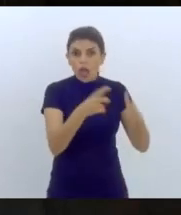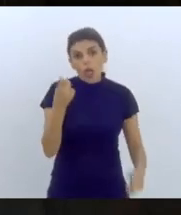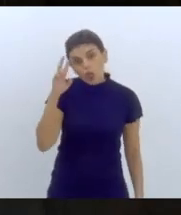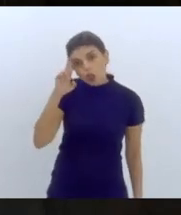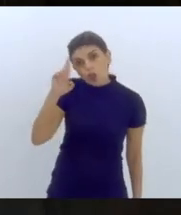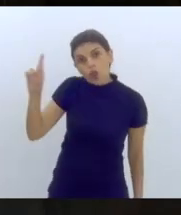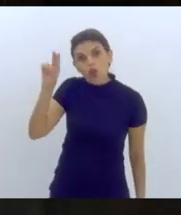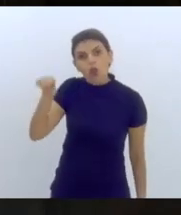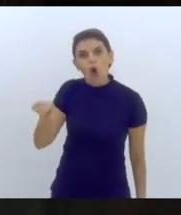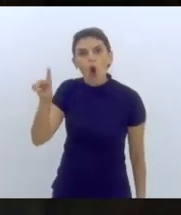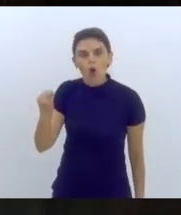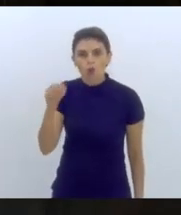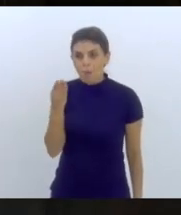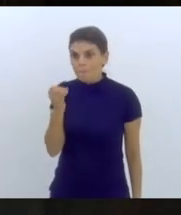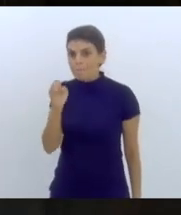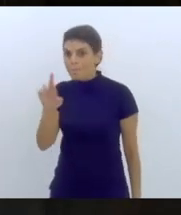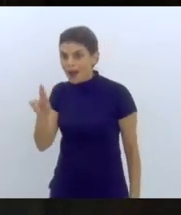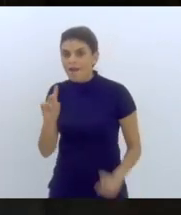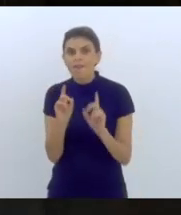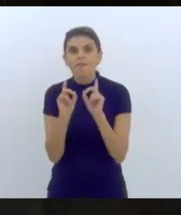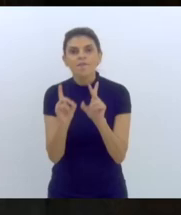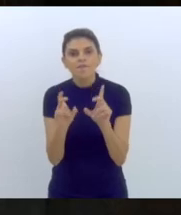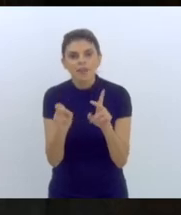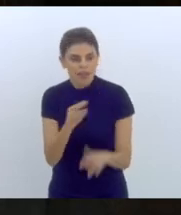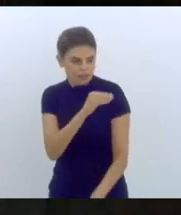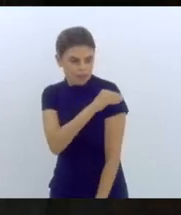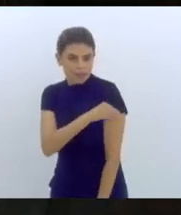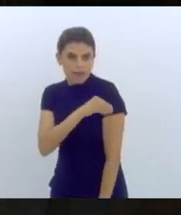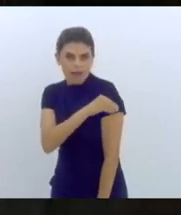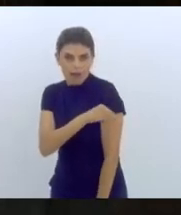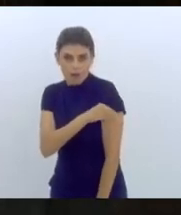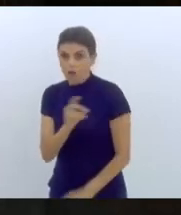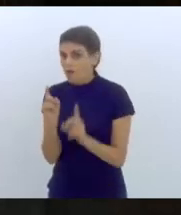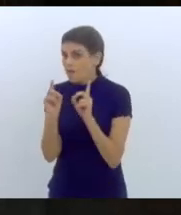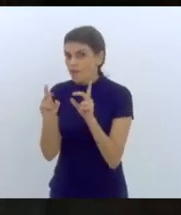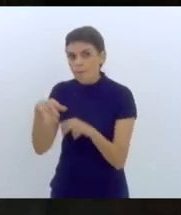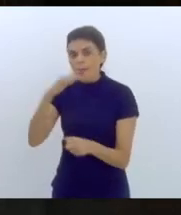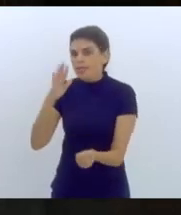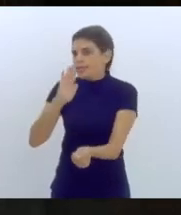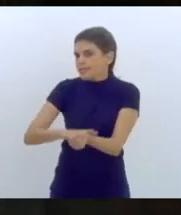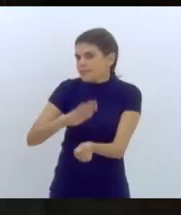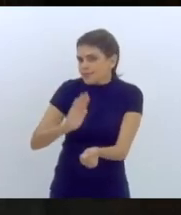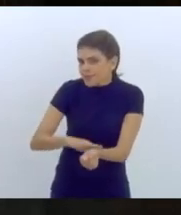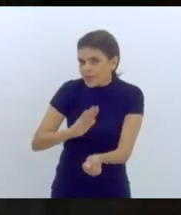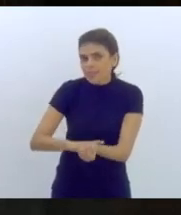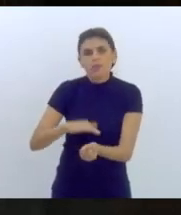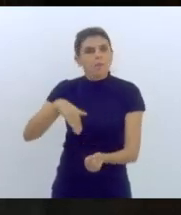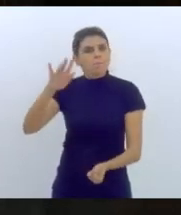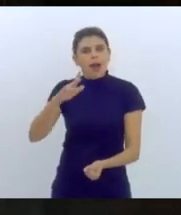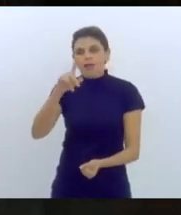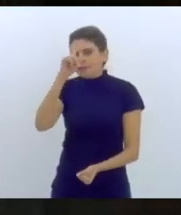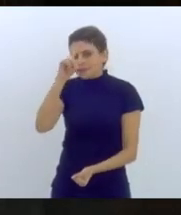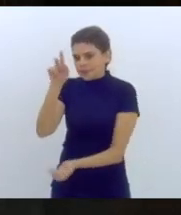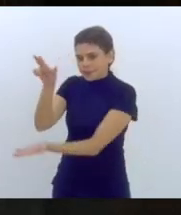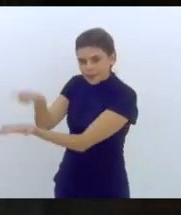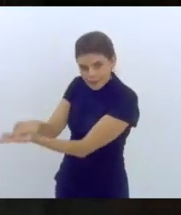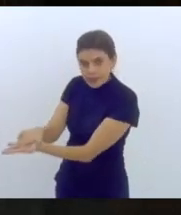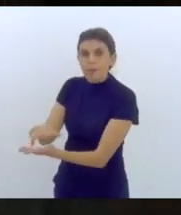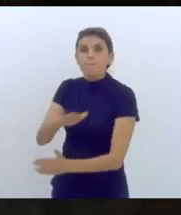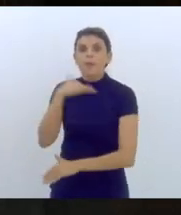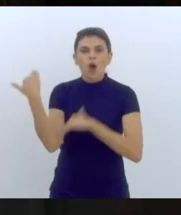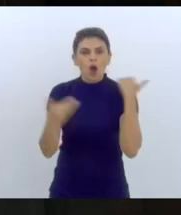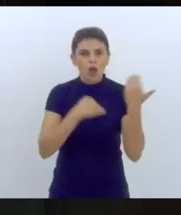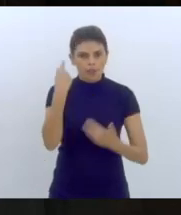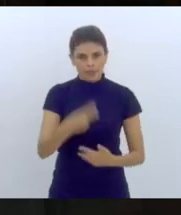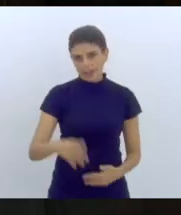bar que vende álcool, que é a droga que mais vicia, mais leva à internação, mais leva à violência, mais leva à morte no